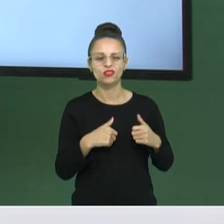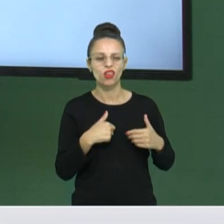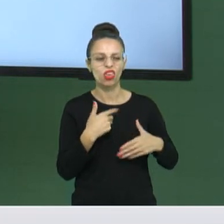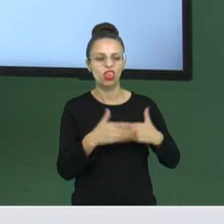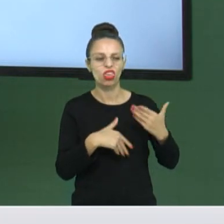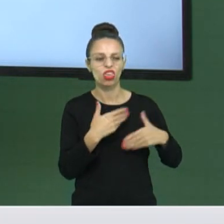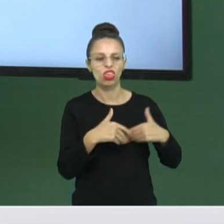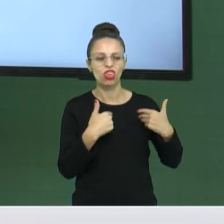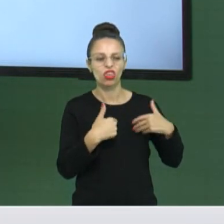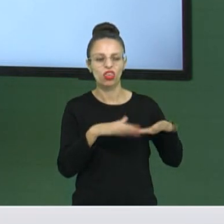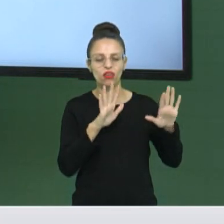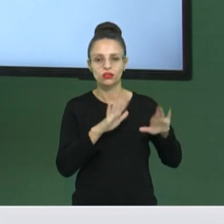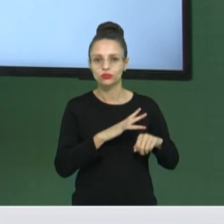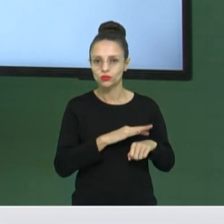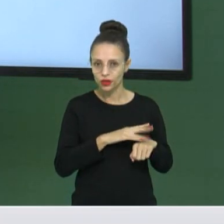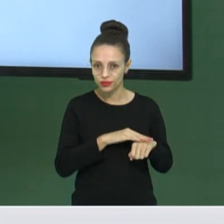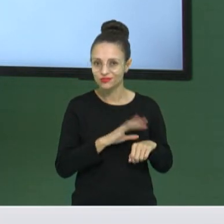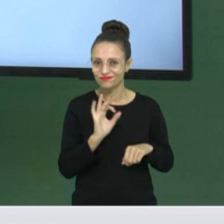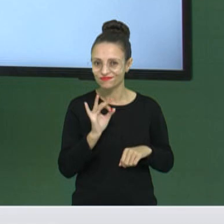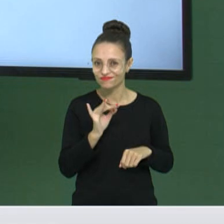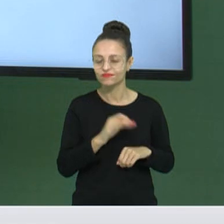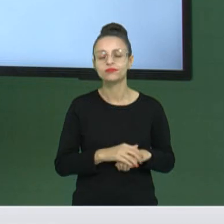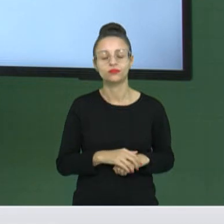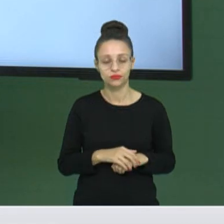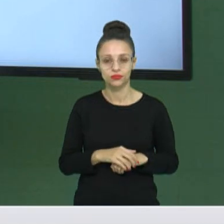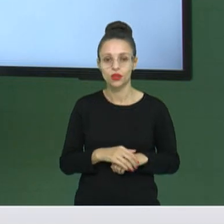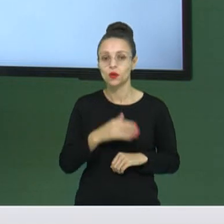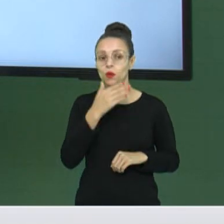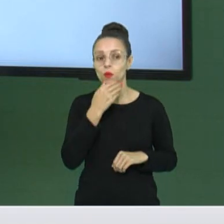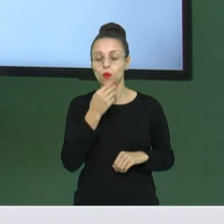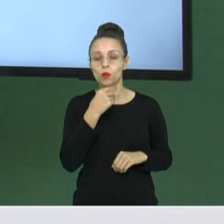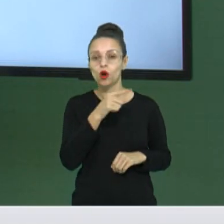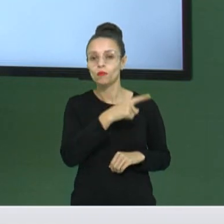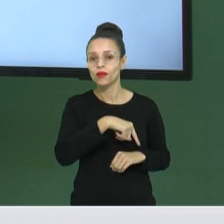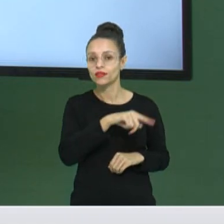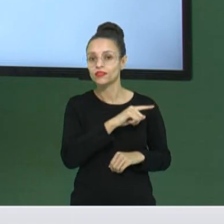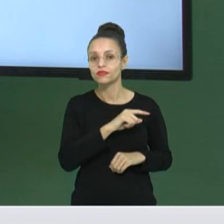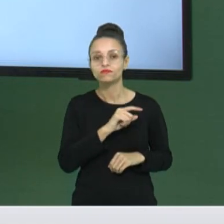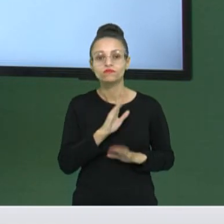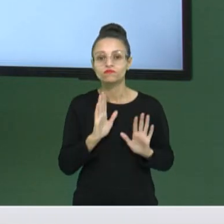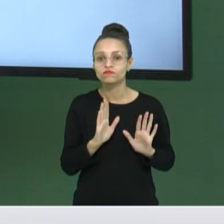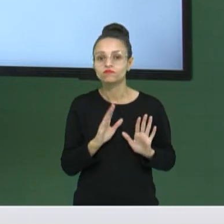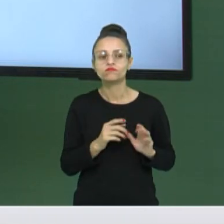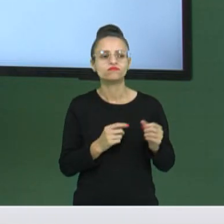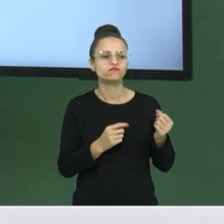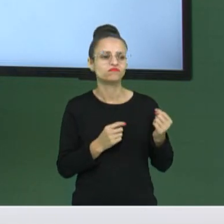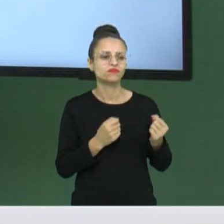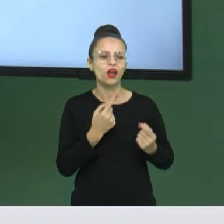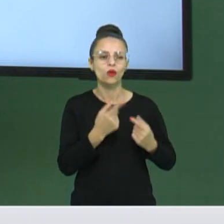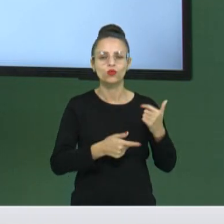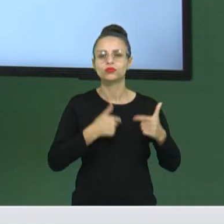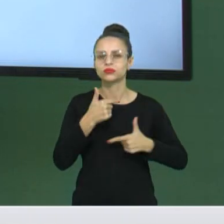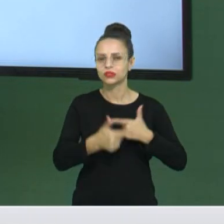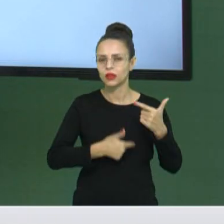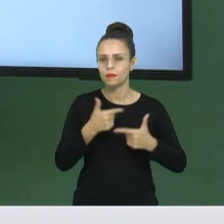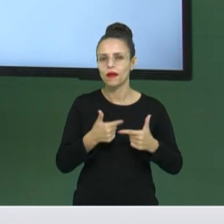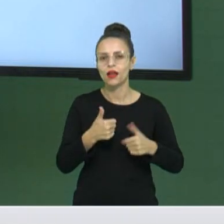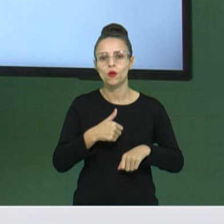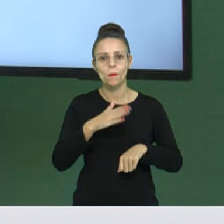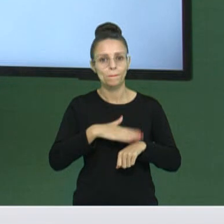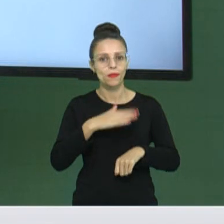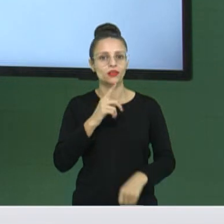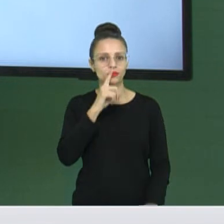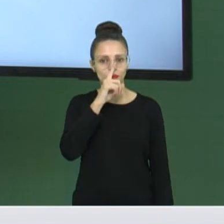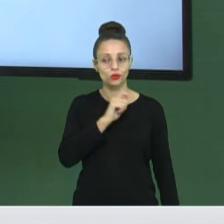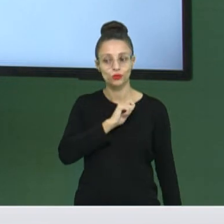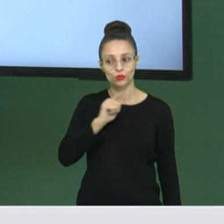quase tomar conta para depois ir, não é verdade? Os homens têm alguns ofícios, algumas profissões que são mais perigosas